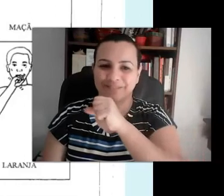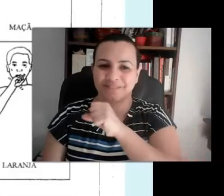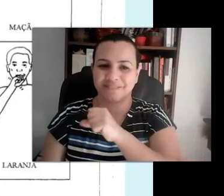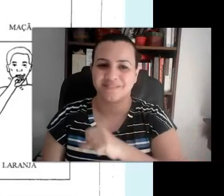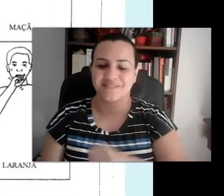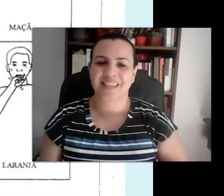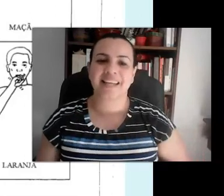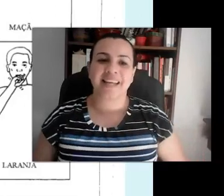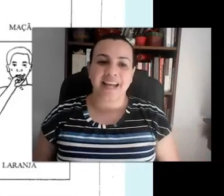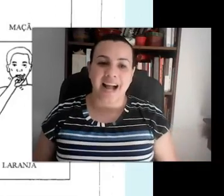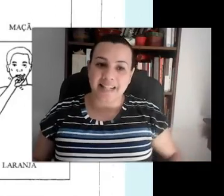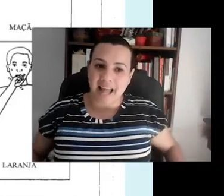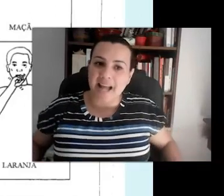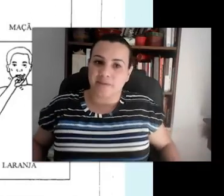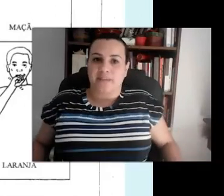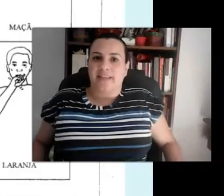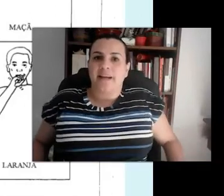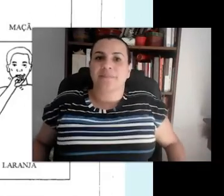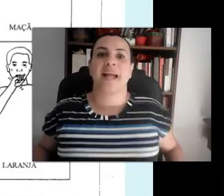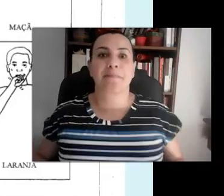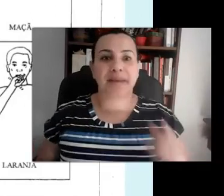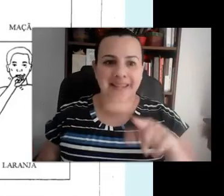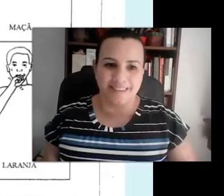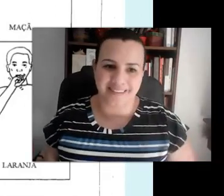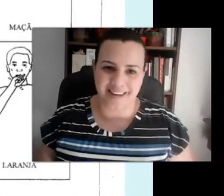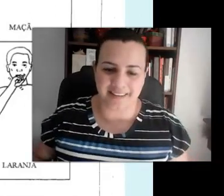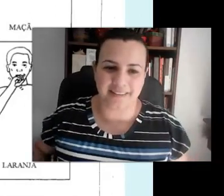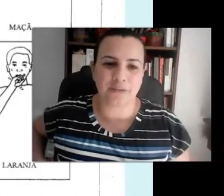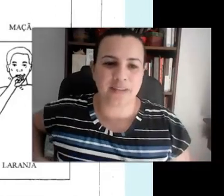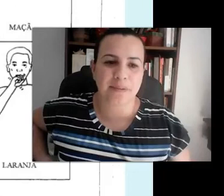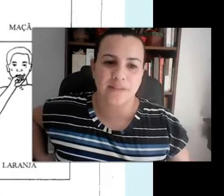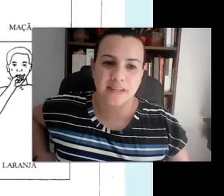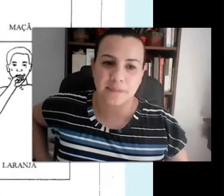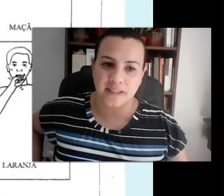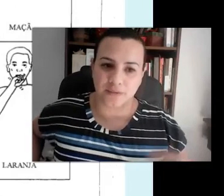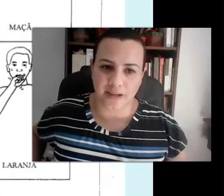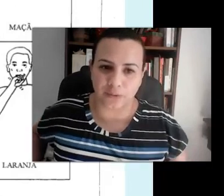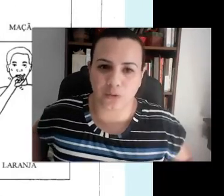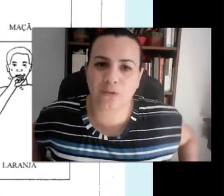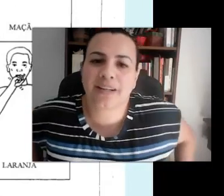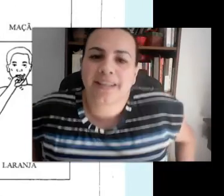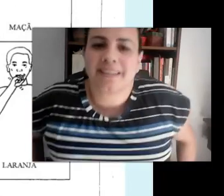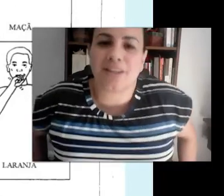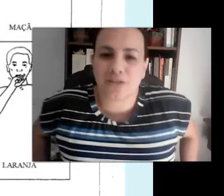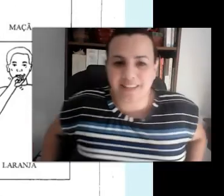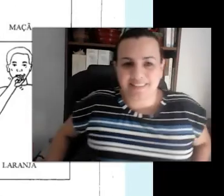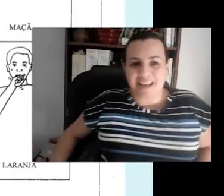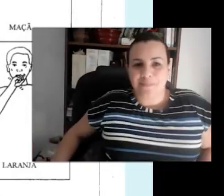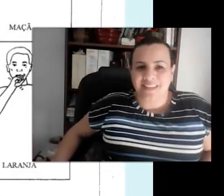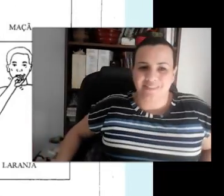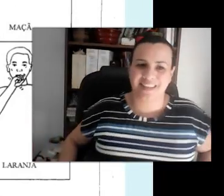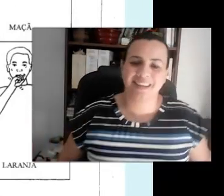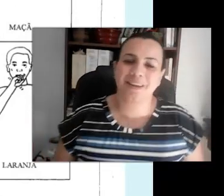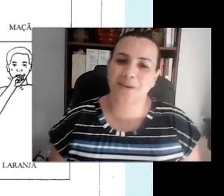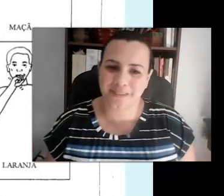laranja. A ideia é que você repita esses sinais. Então, sempre que você aprender um sinal novo, tente